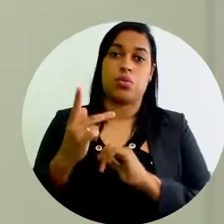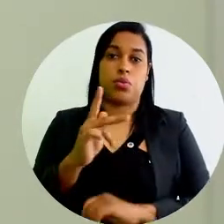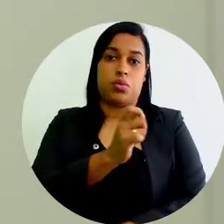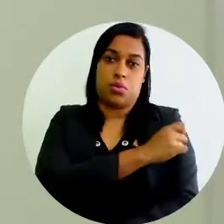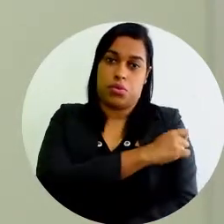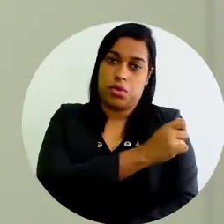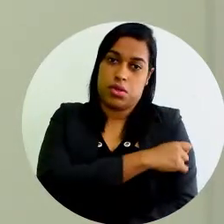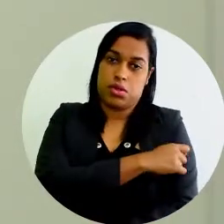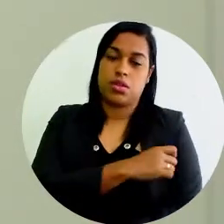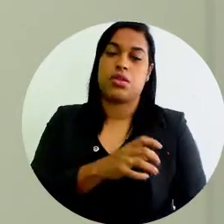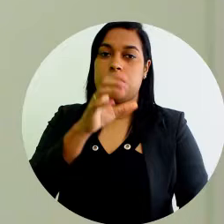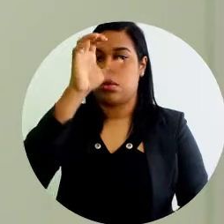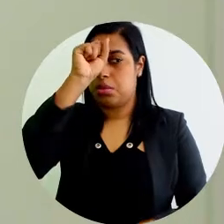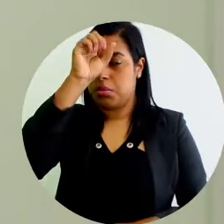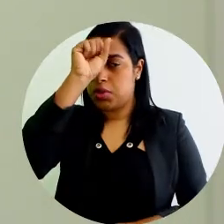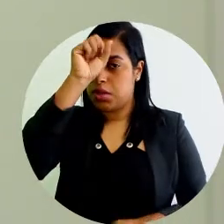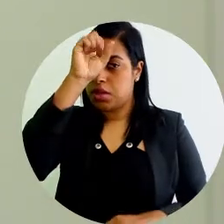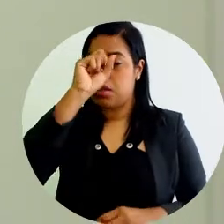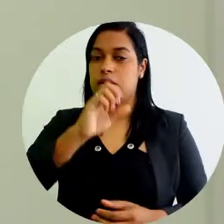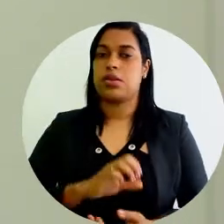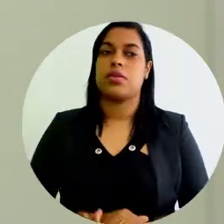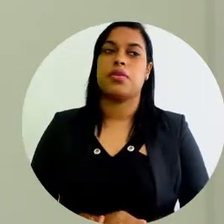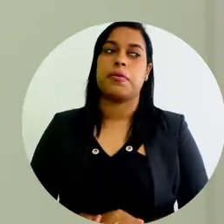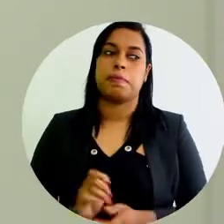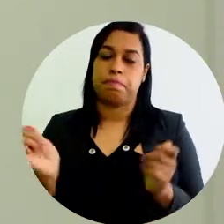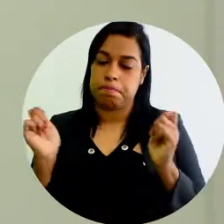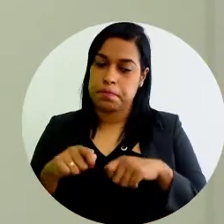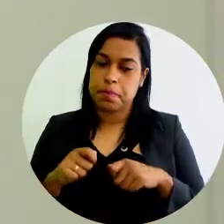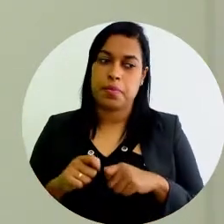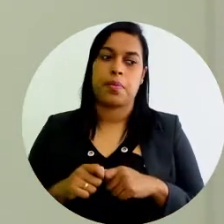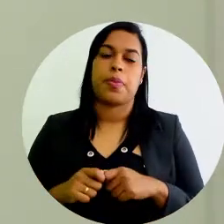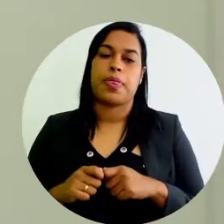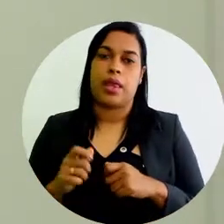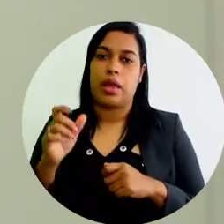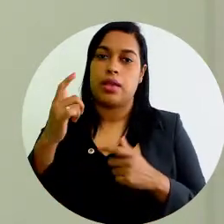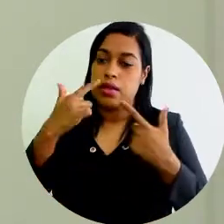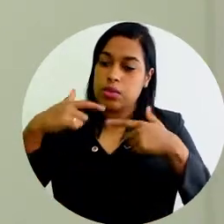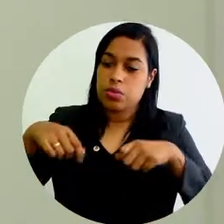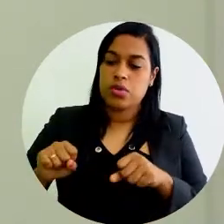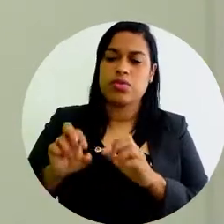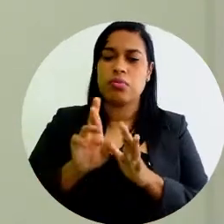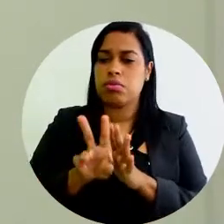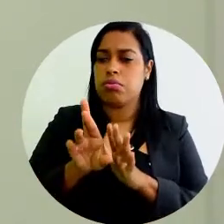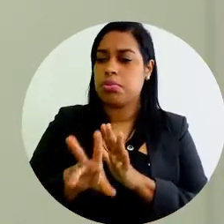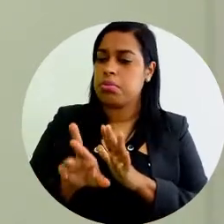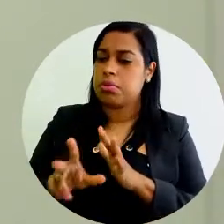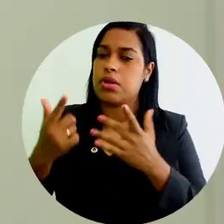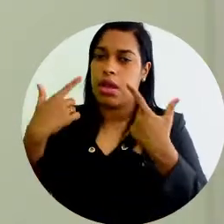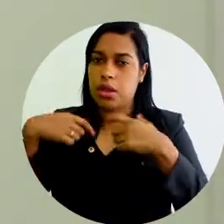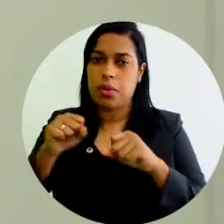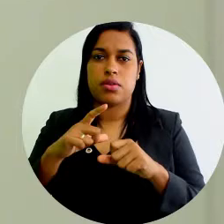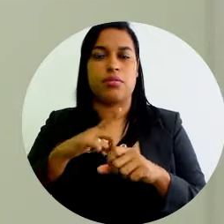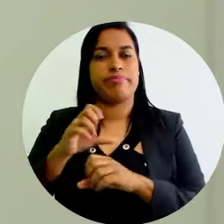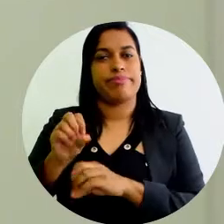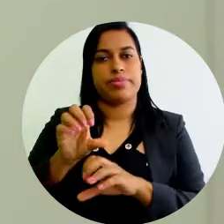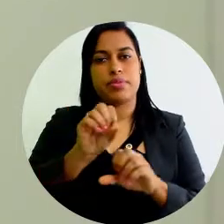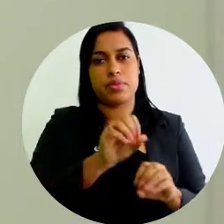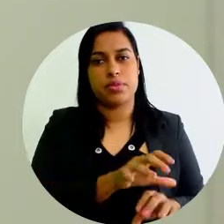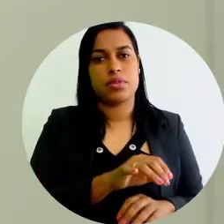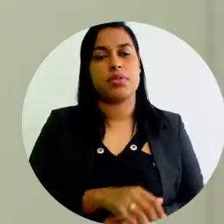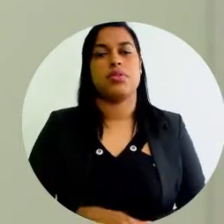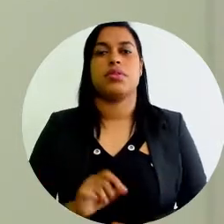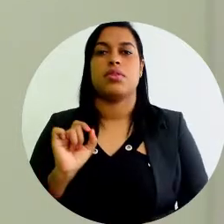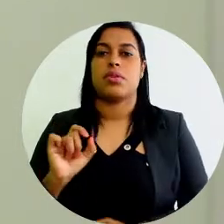o conteúdo que esses estudantes aprendem, e aí a habilidade das linguagens, das diversas linguagens